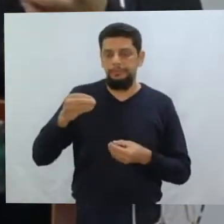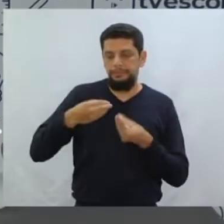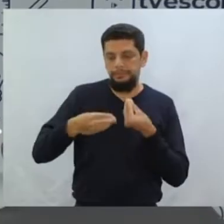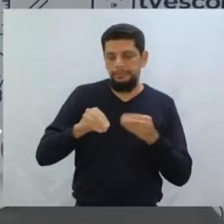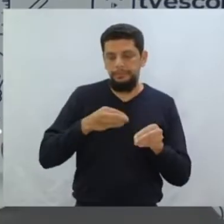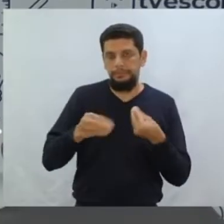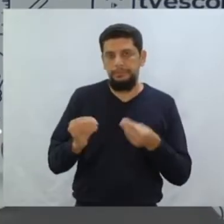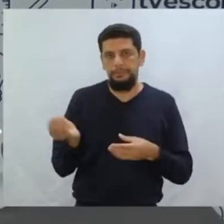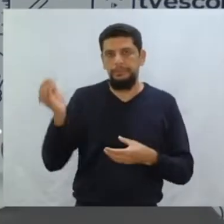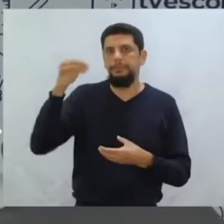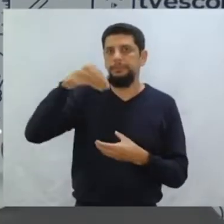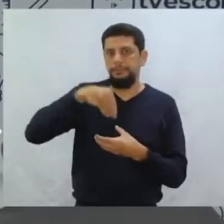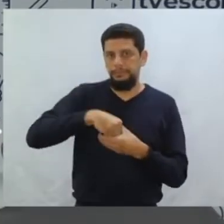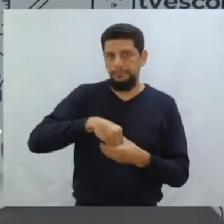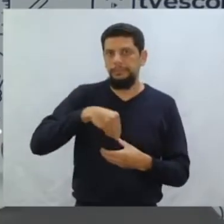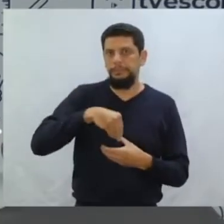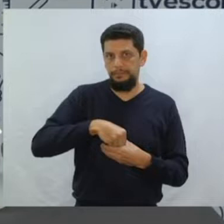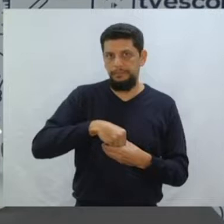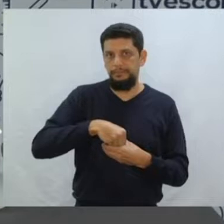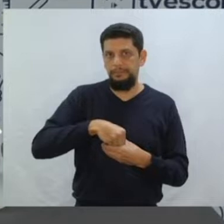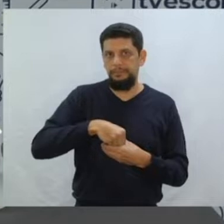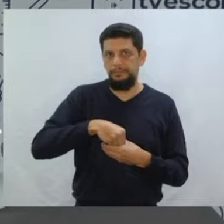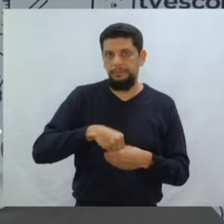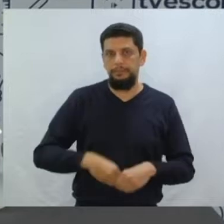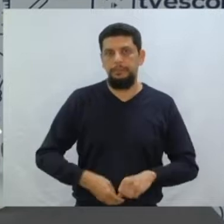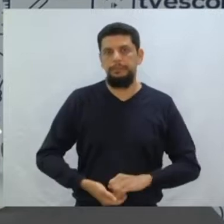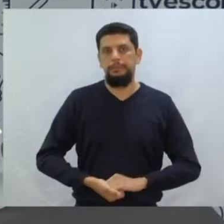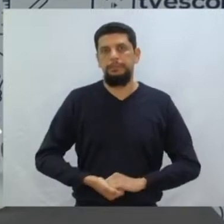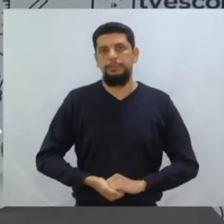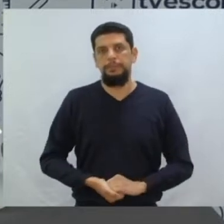elástico, e vou guardá-la.